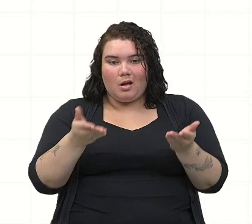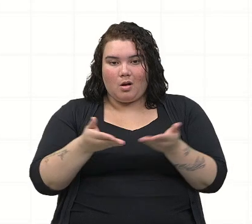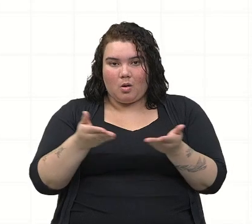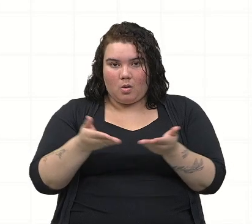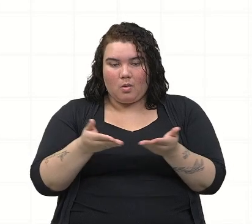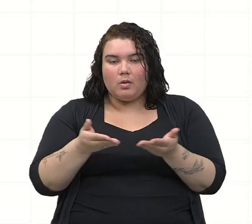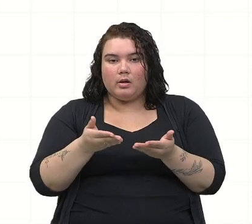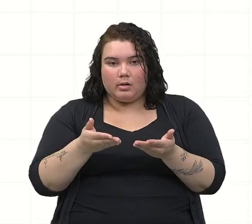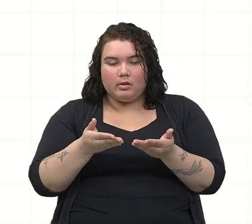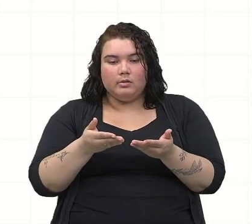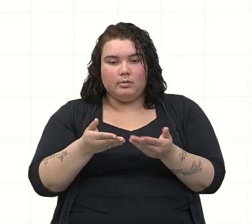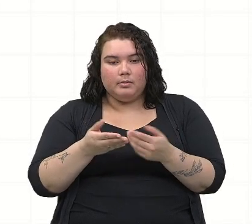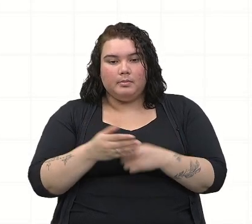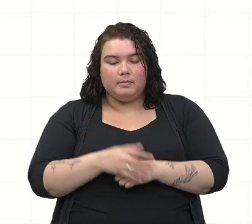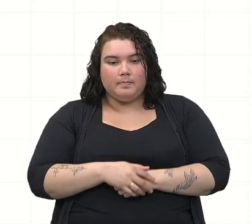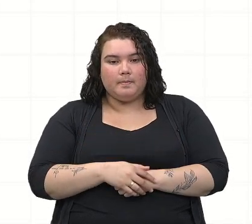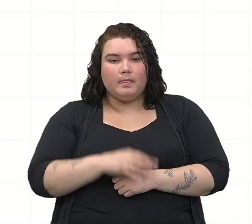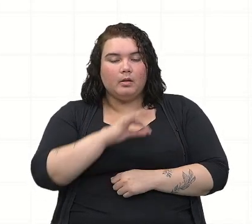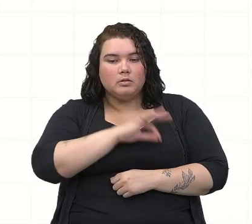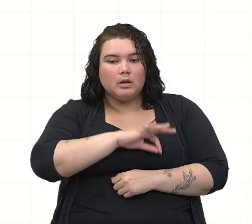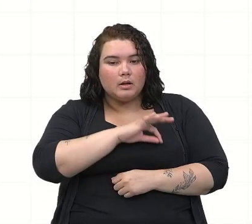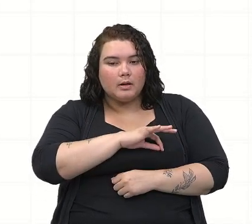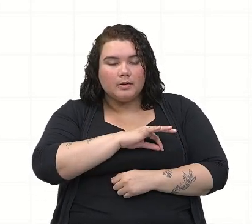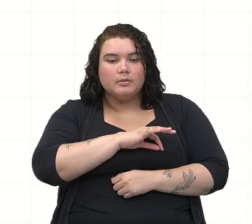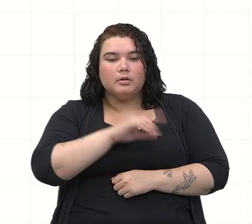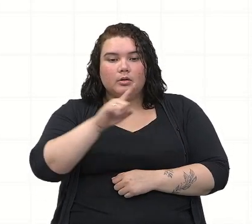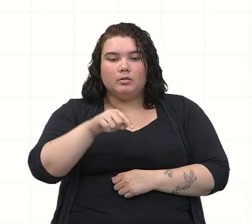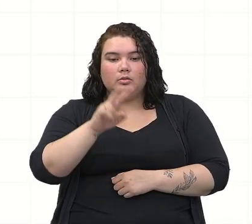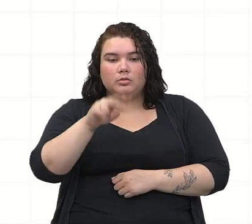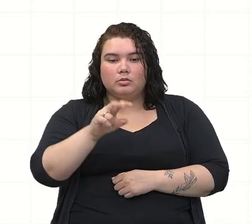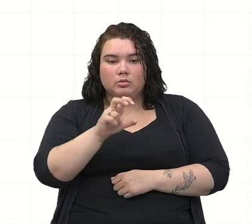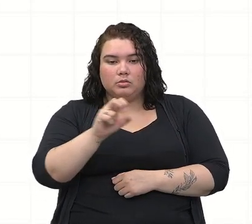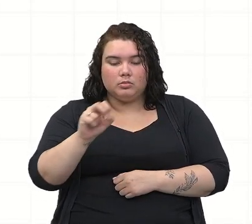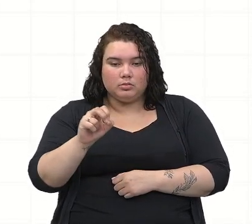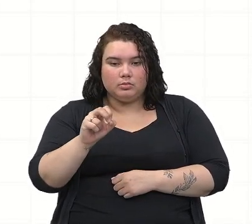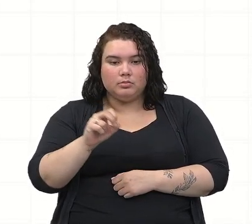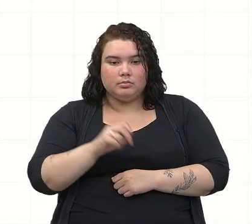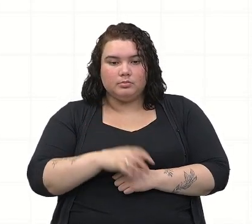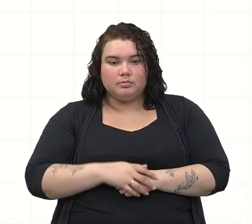recebendo. Tá? Quanto que ele está recebendo? 2.500.